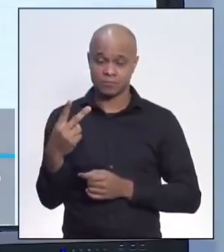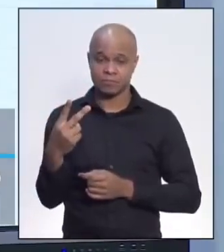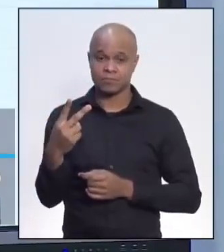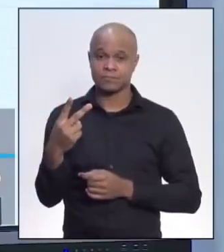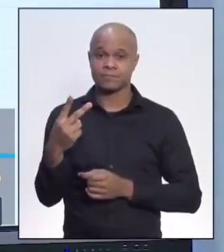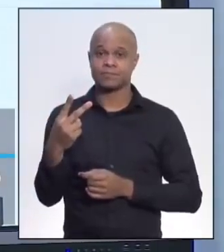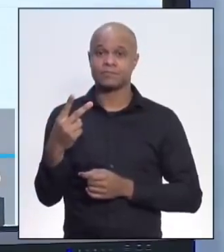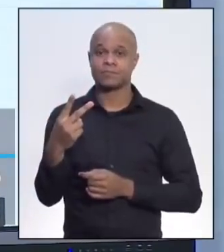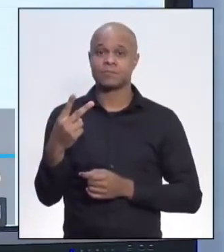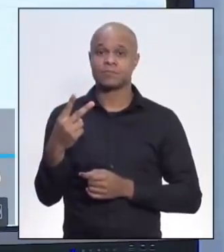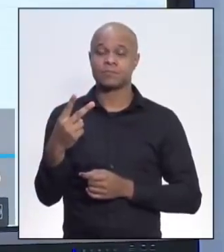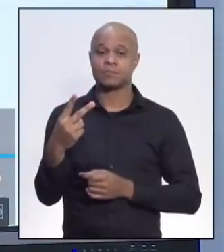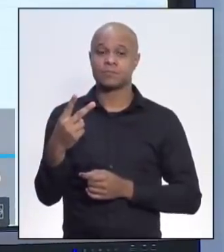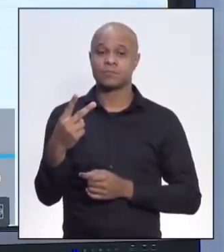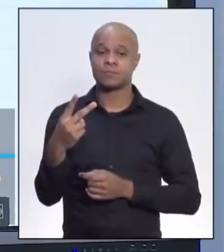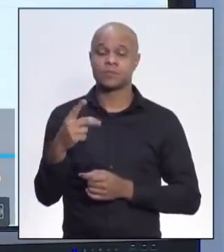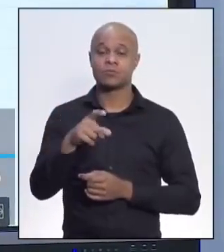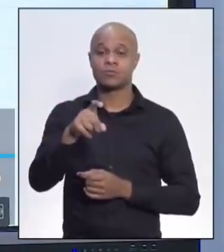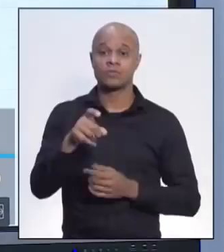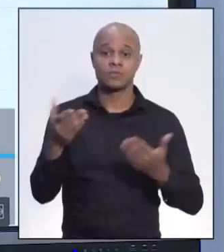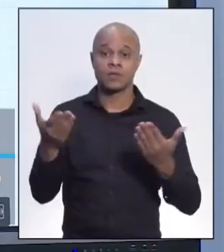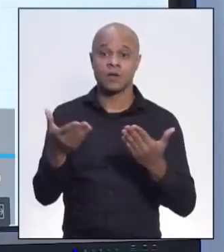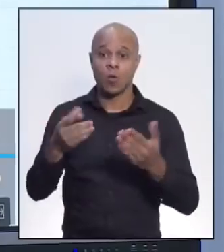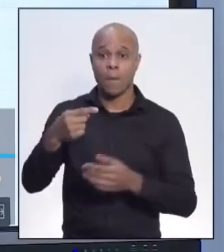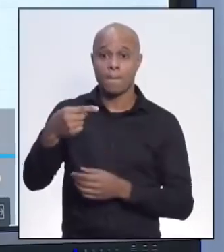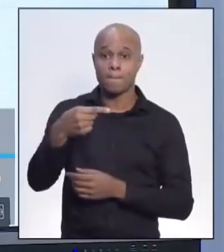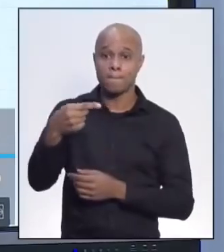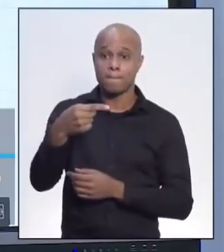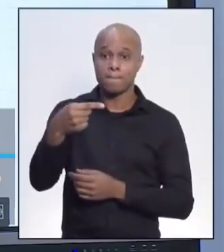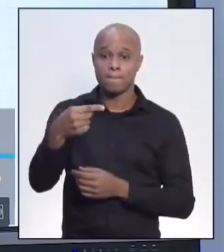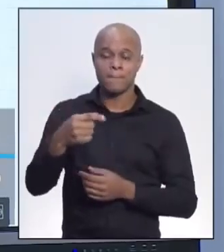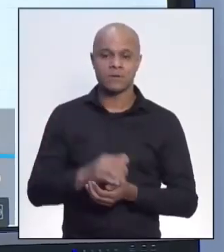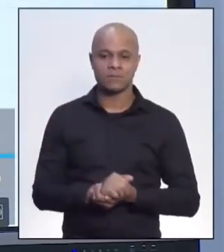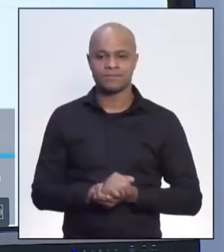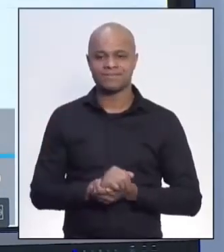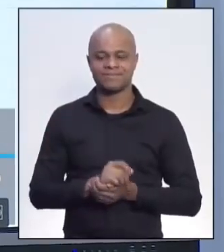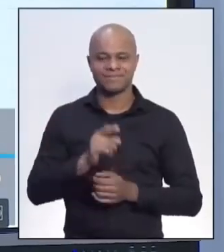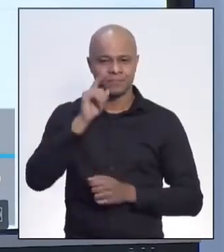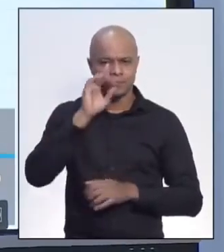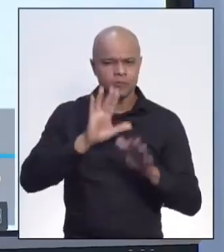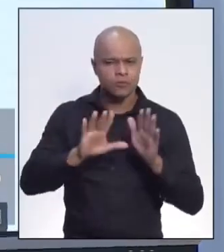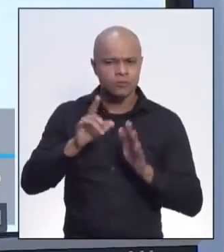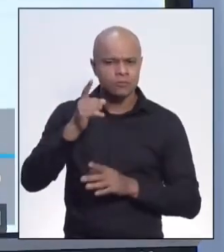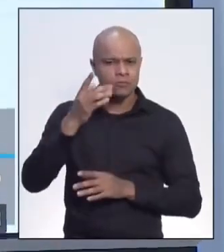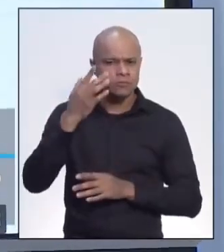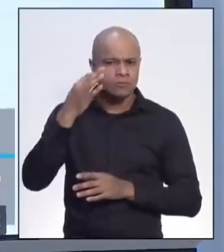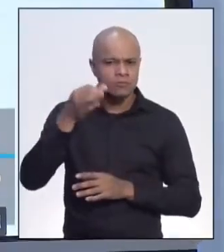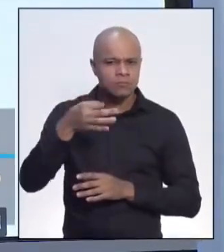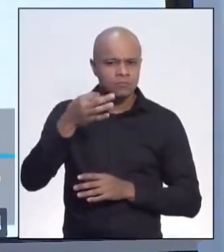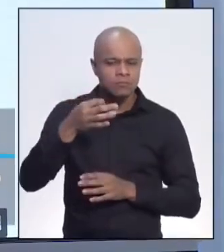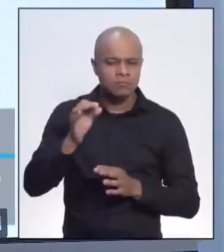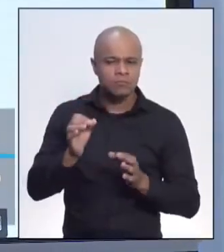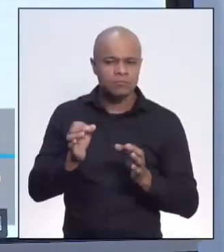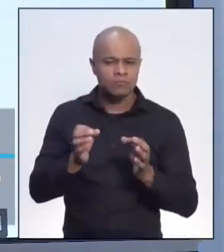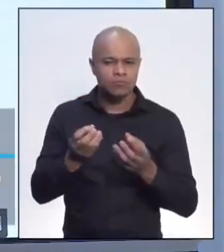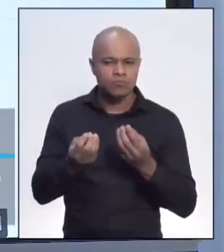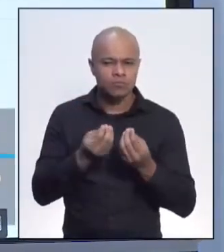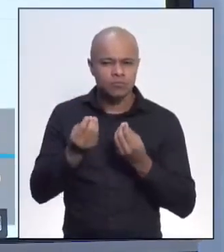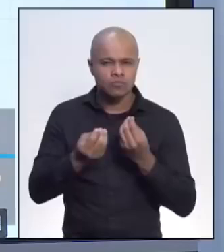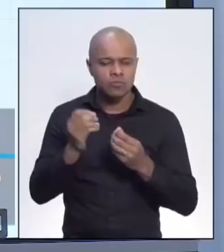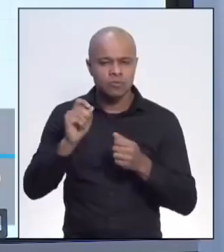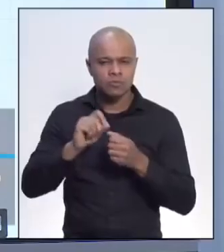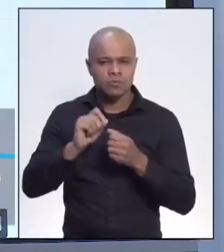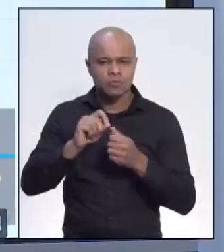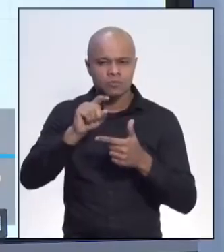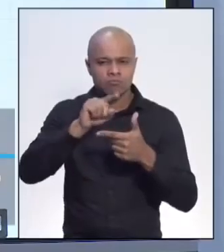agora ele é negativo. Então, a gente tem que tomar cuidado com isso. E observem o sentido do gráfico